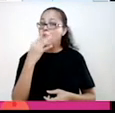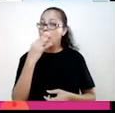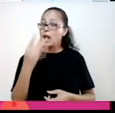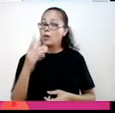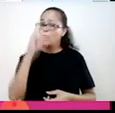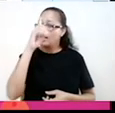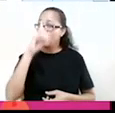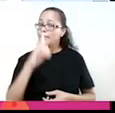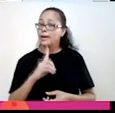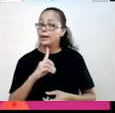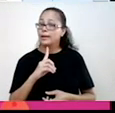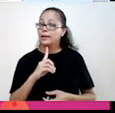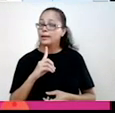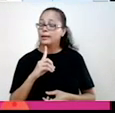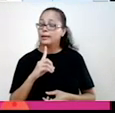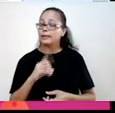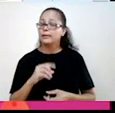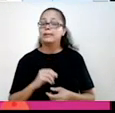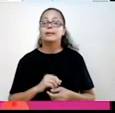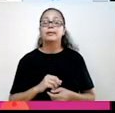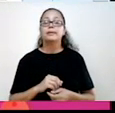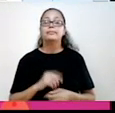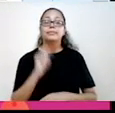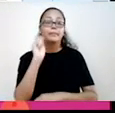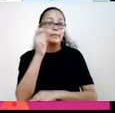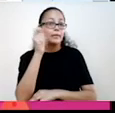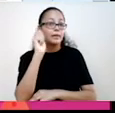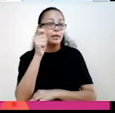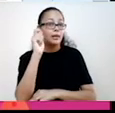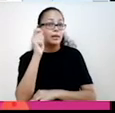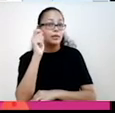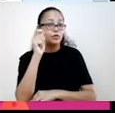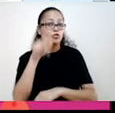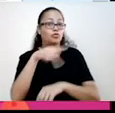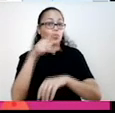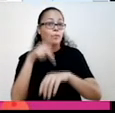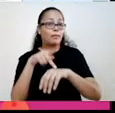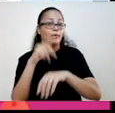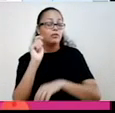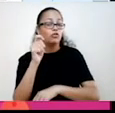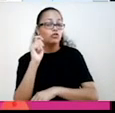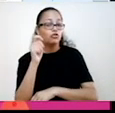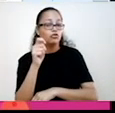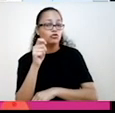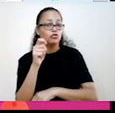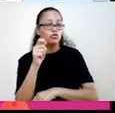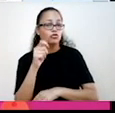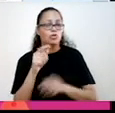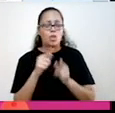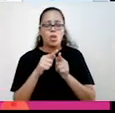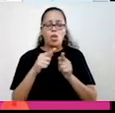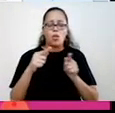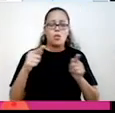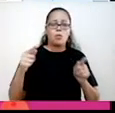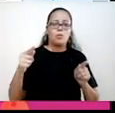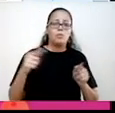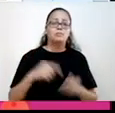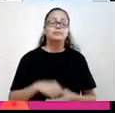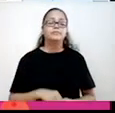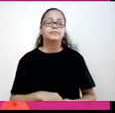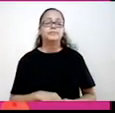só, observem aqui. Então é toda essa região aqui da Argentina, olha só. Uma região extensa, né, no sentido norte e sul.